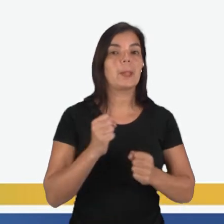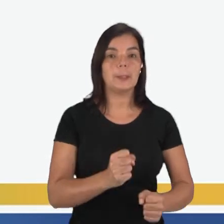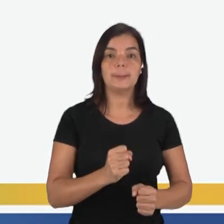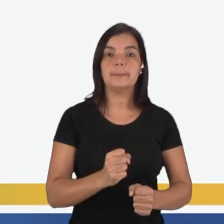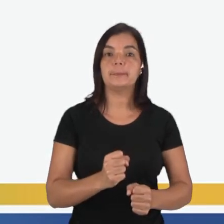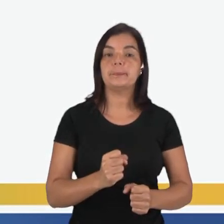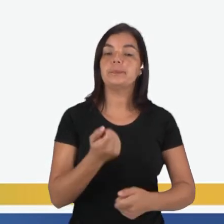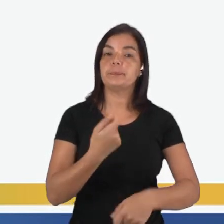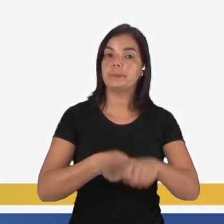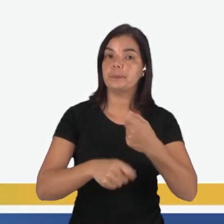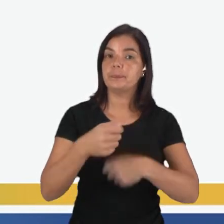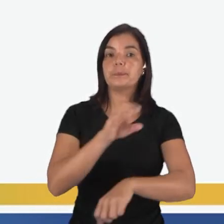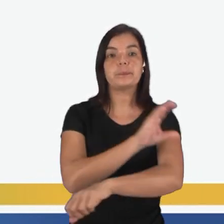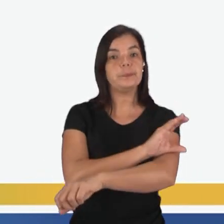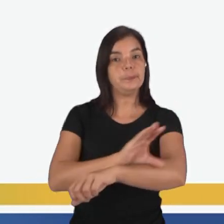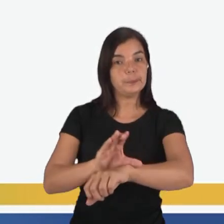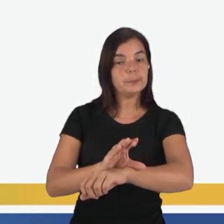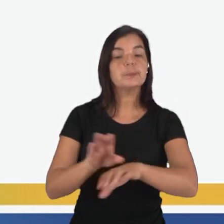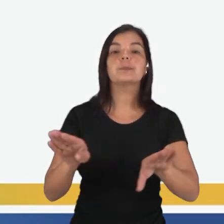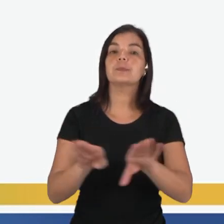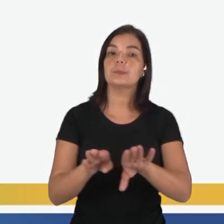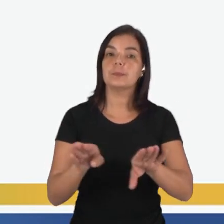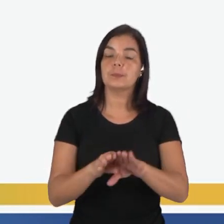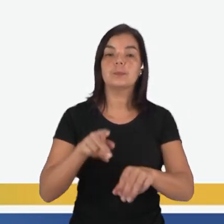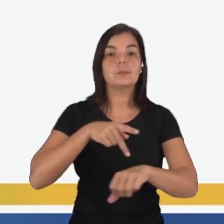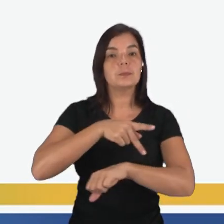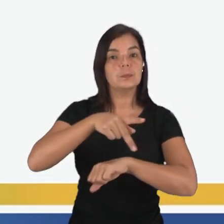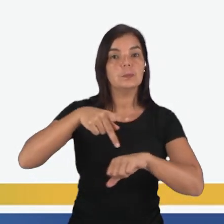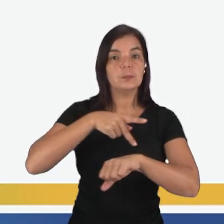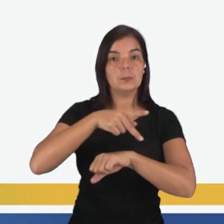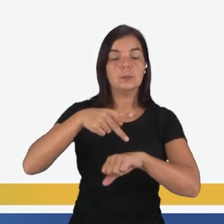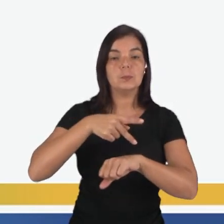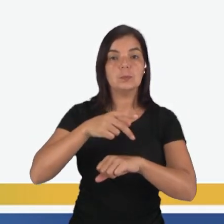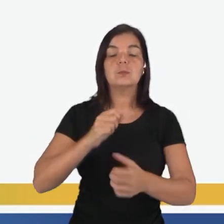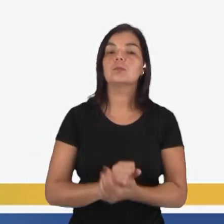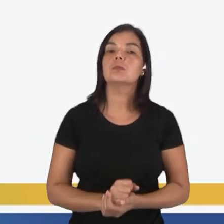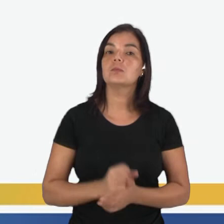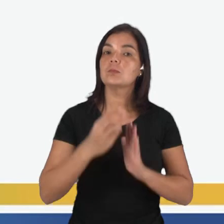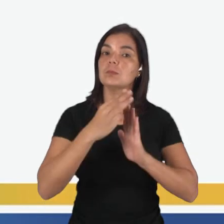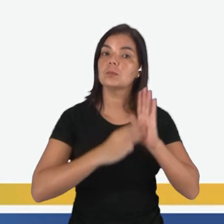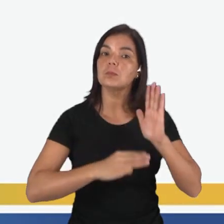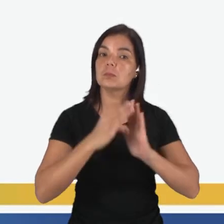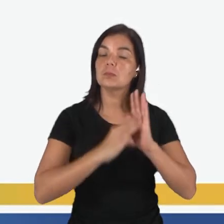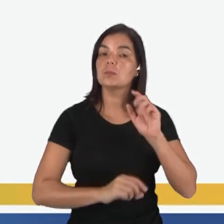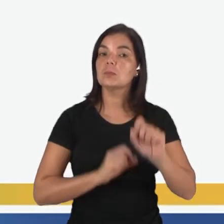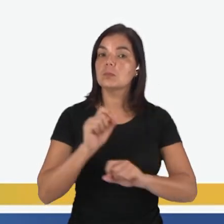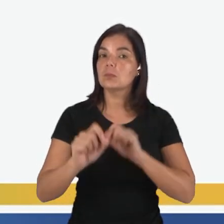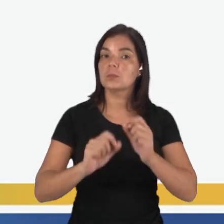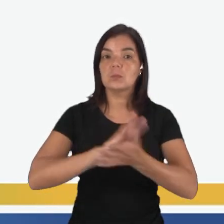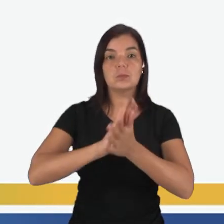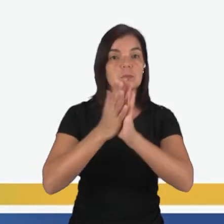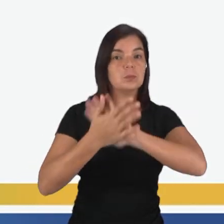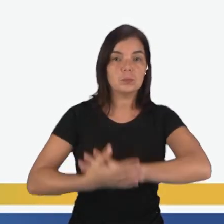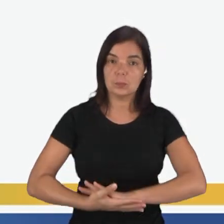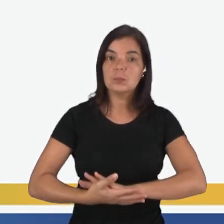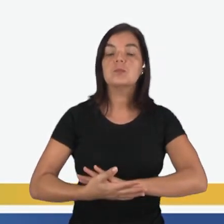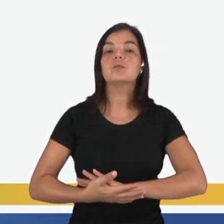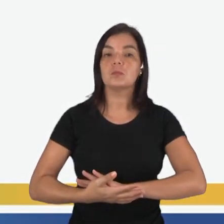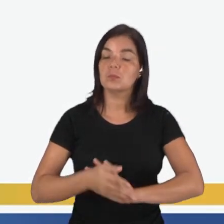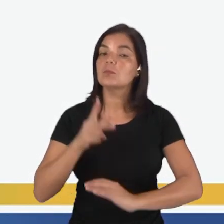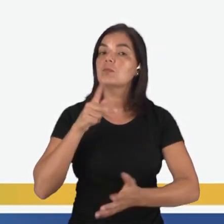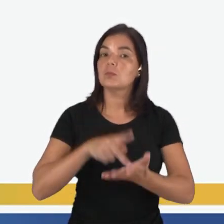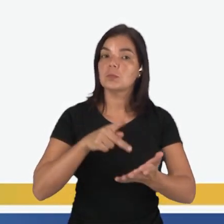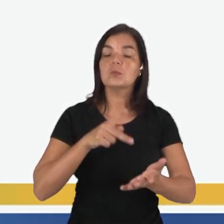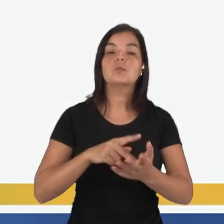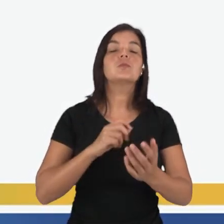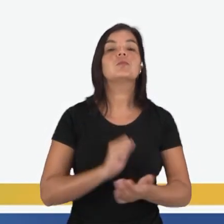imposições sociocultural, socioeconômicas sobre seus países, e a metodologia deles é exterminar, destruir mesmo, para